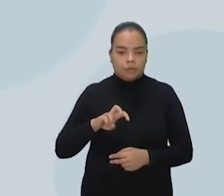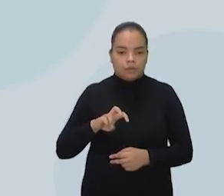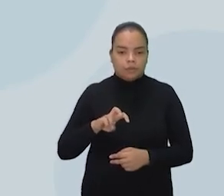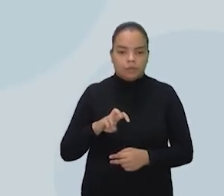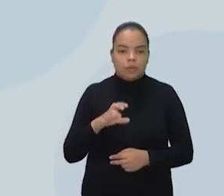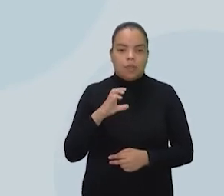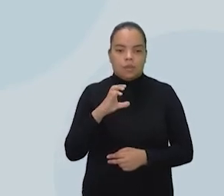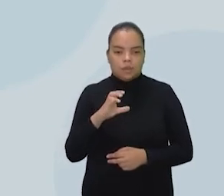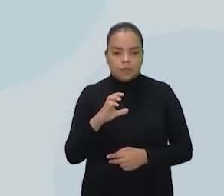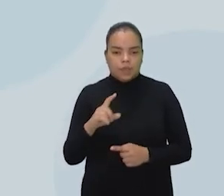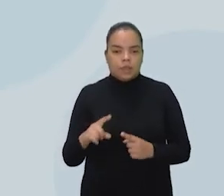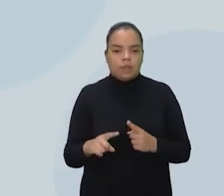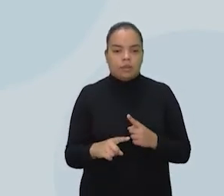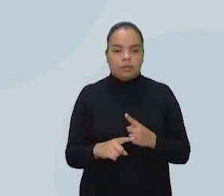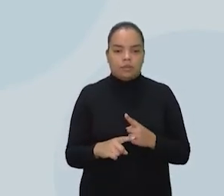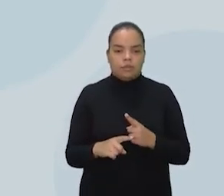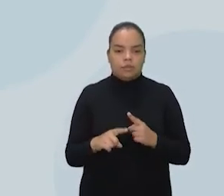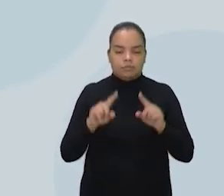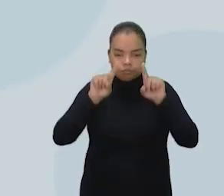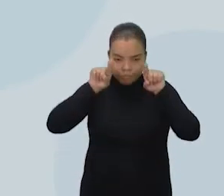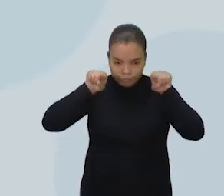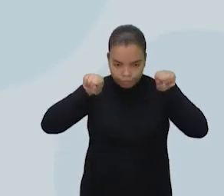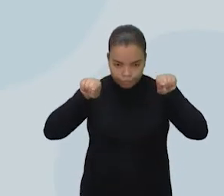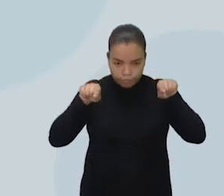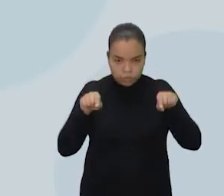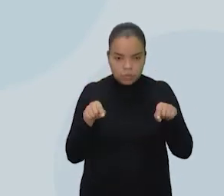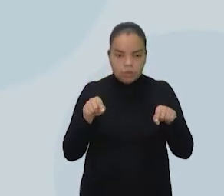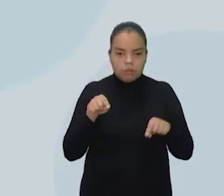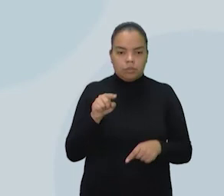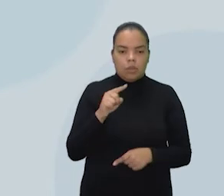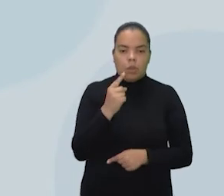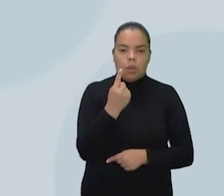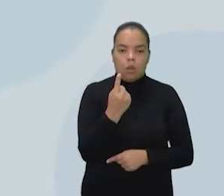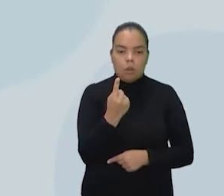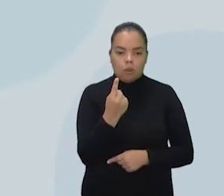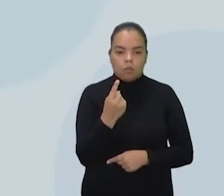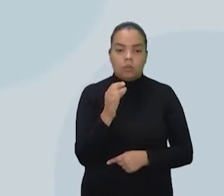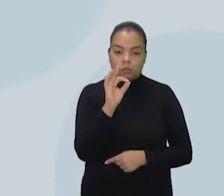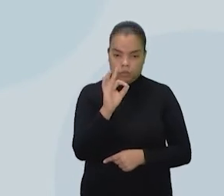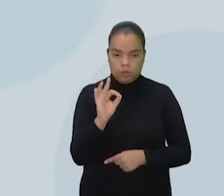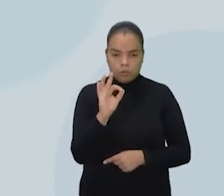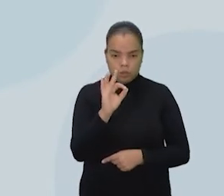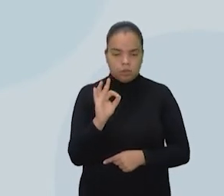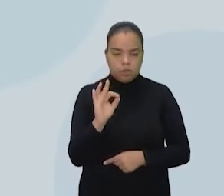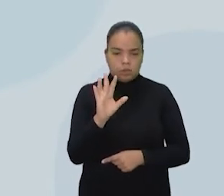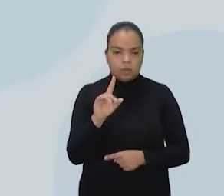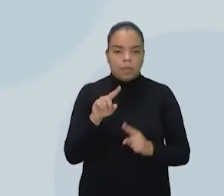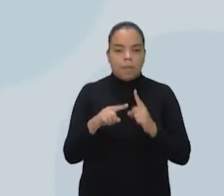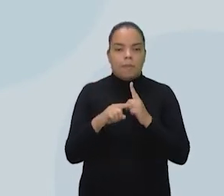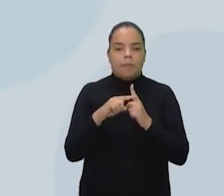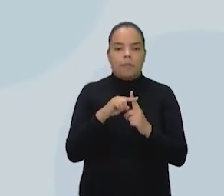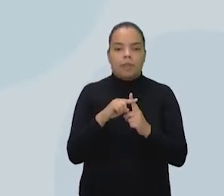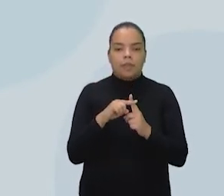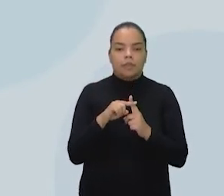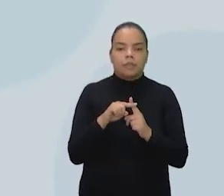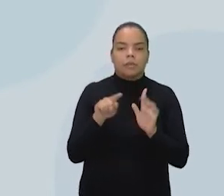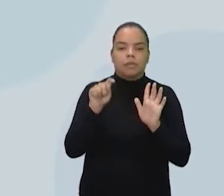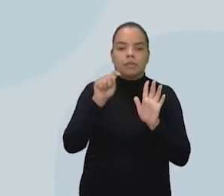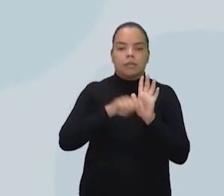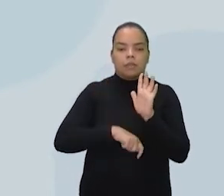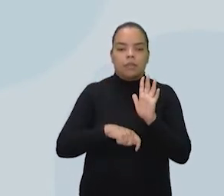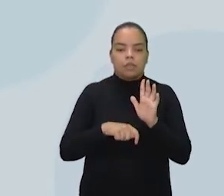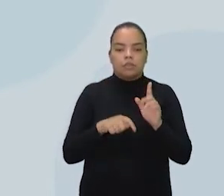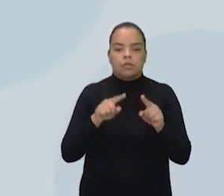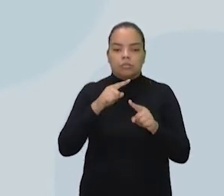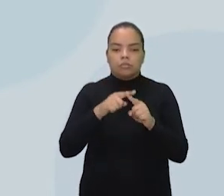capital, abre aqui parênteses, vai ficar 1, que é o 100%, mais a taxa multiplicado pelo tempo. Olha o que